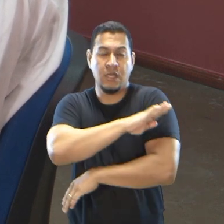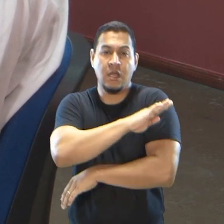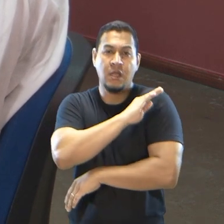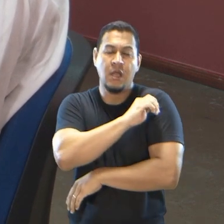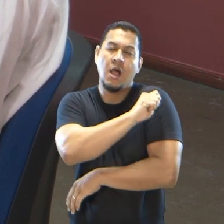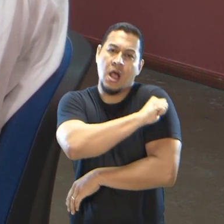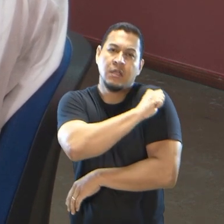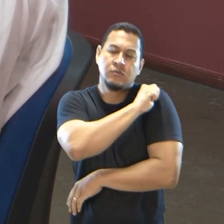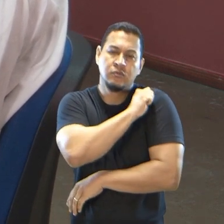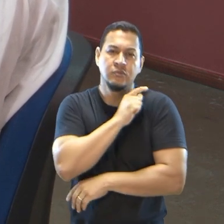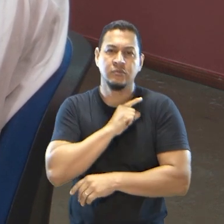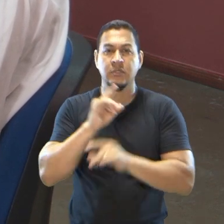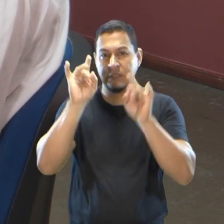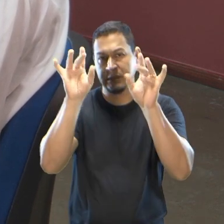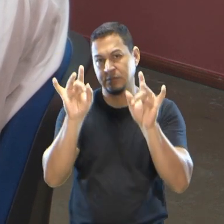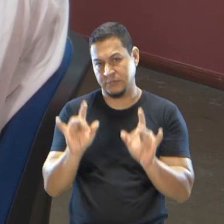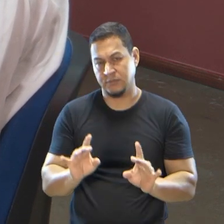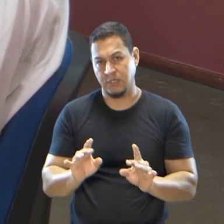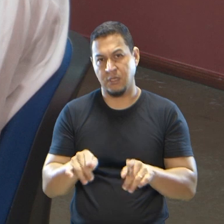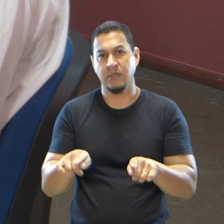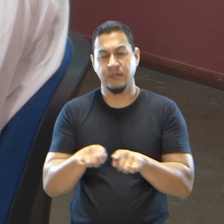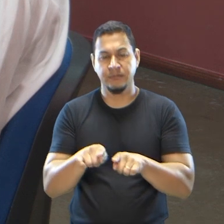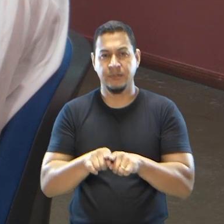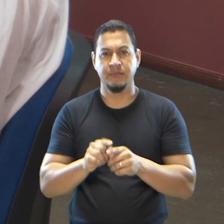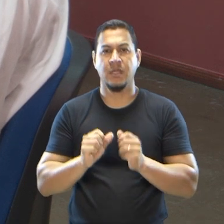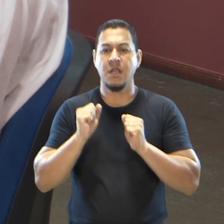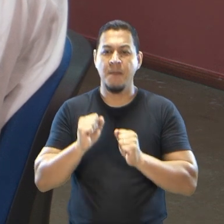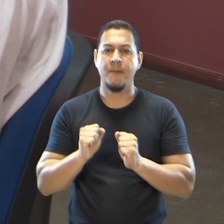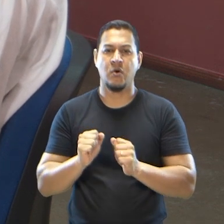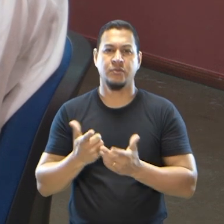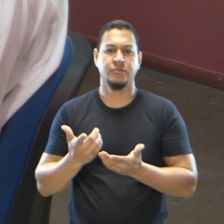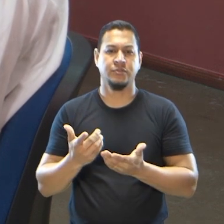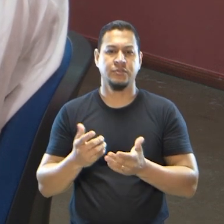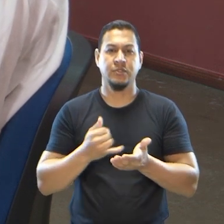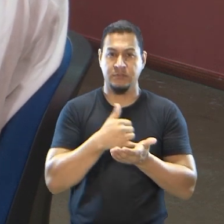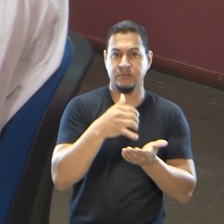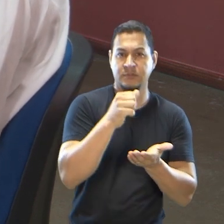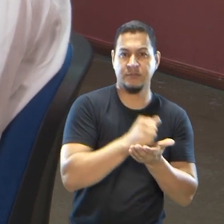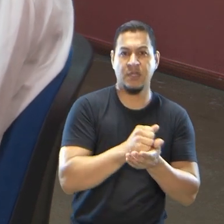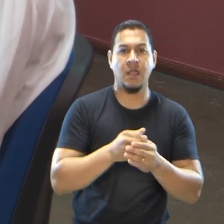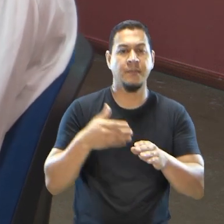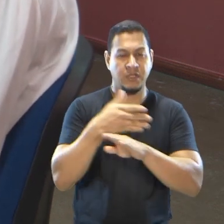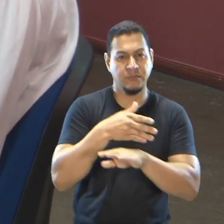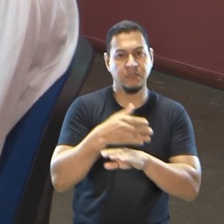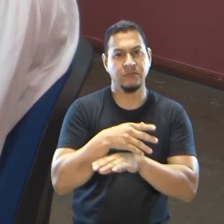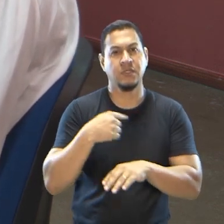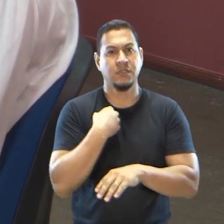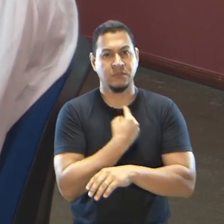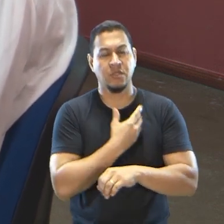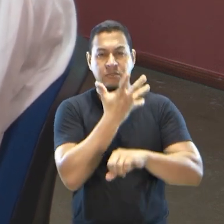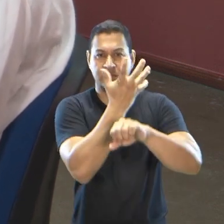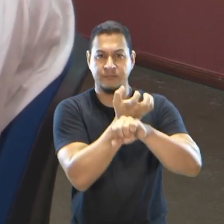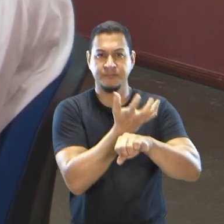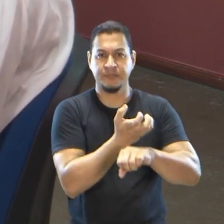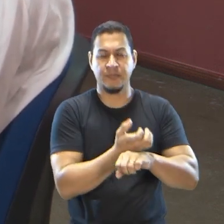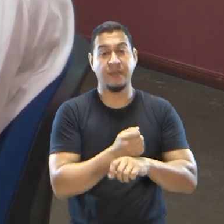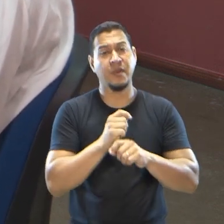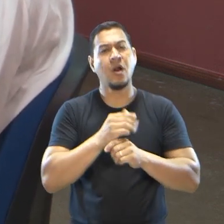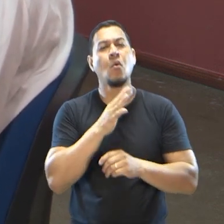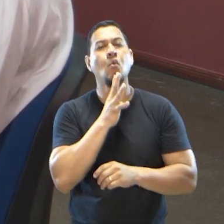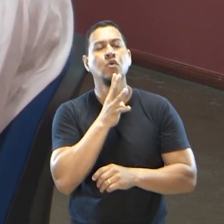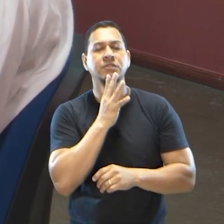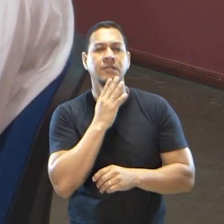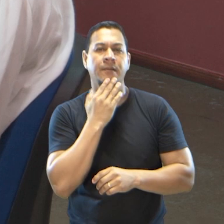aluno especial, a gente também abre um edital de aluno especial, ele pode se inscrever, participar das nossas disciplinas,